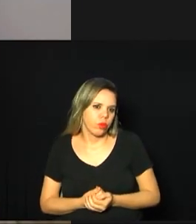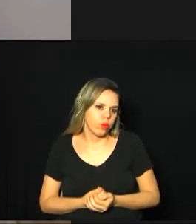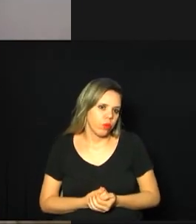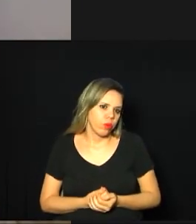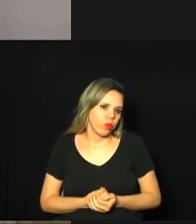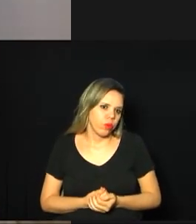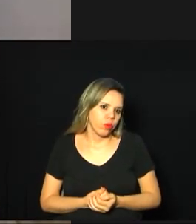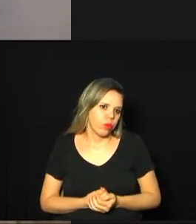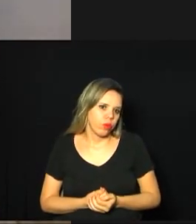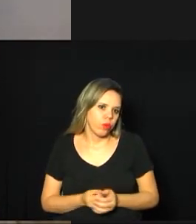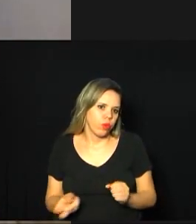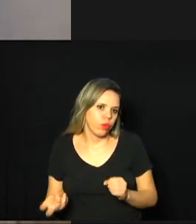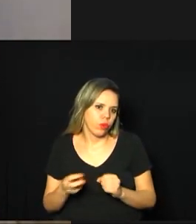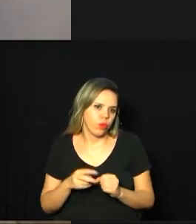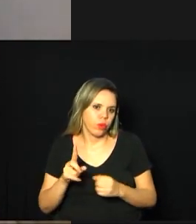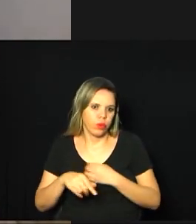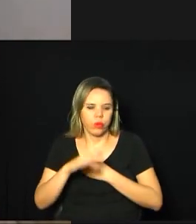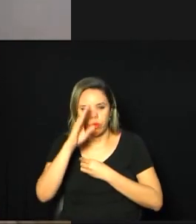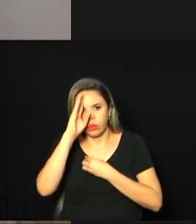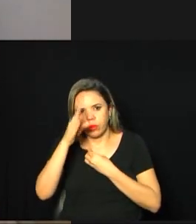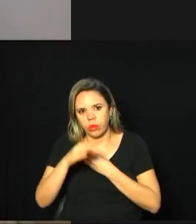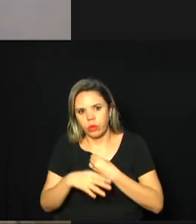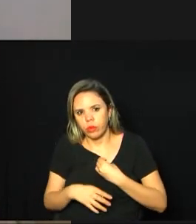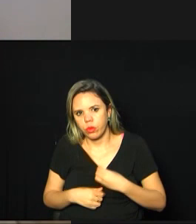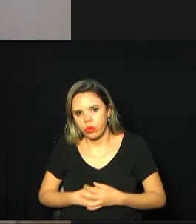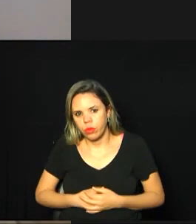mesmas variantes. Então, isso é fundamental,